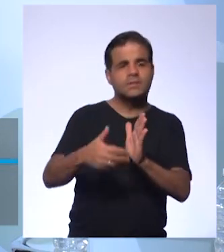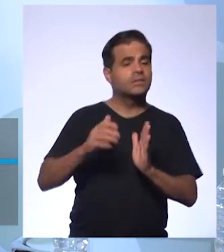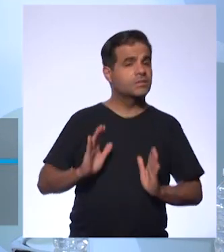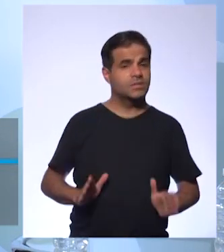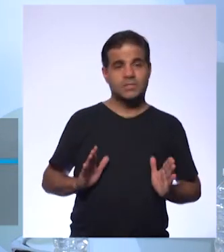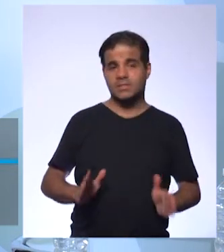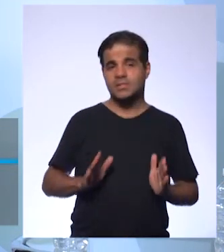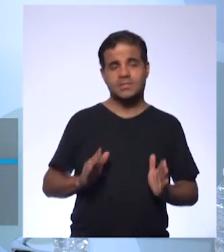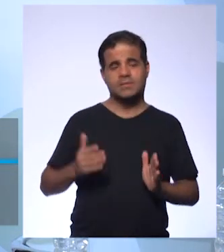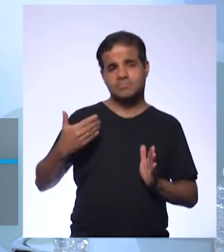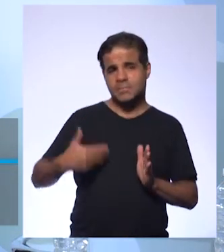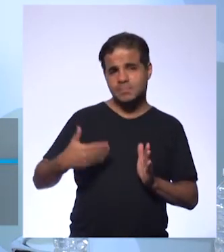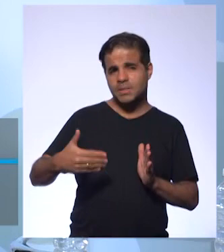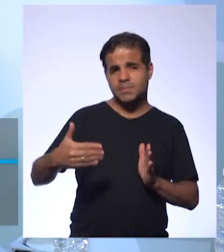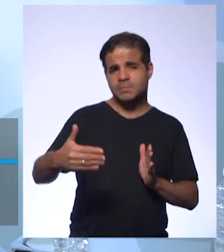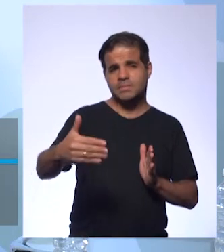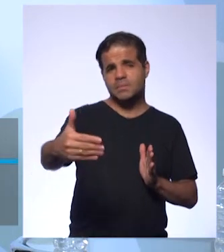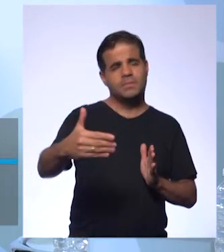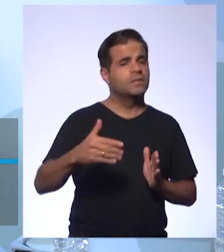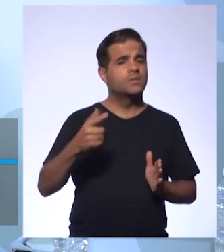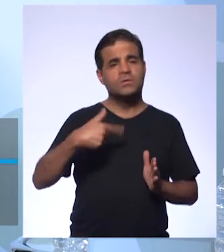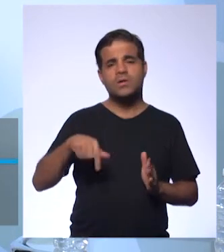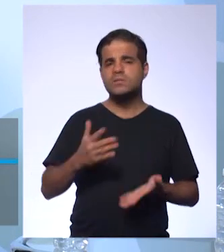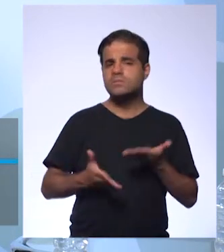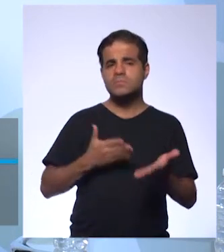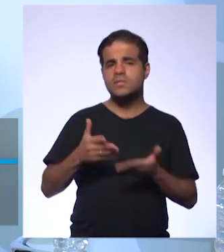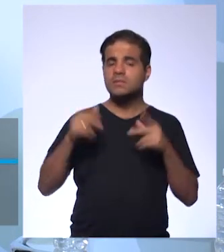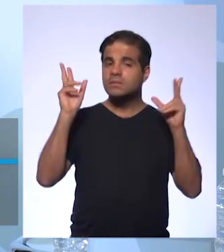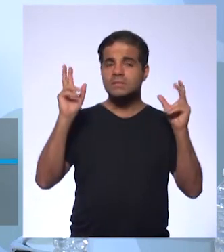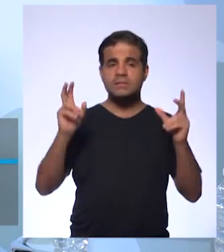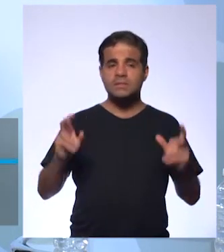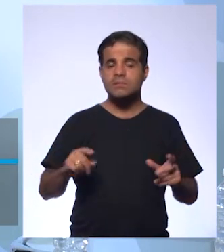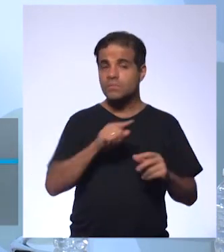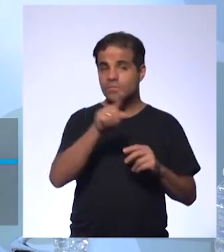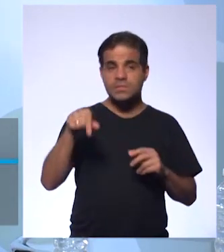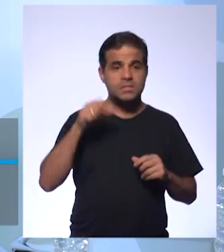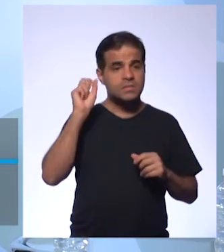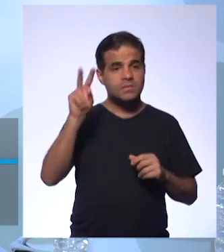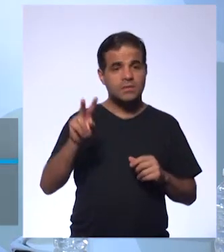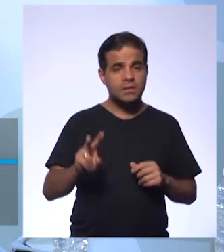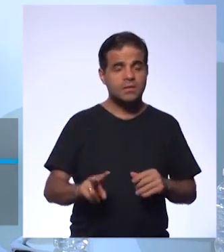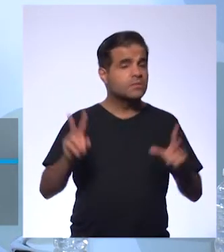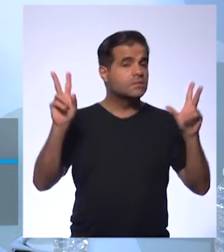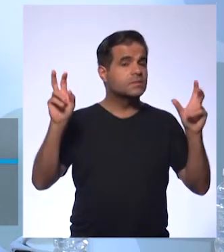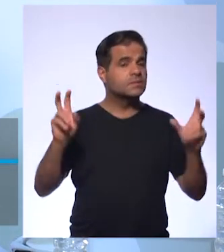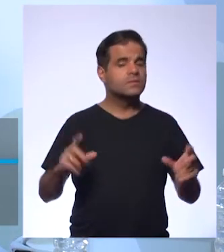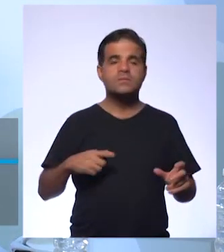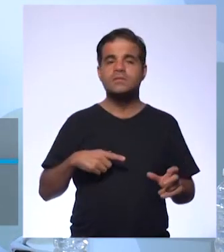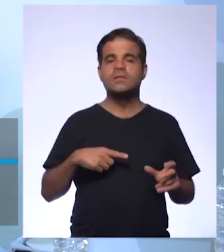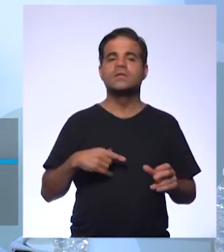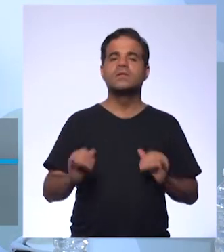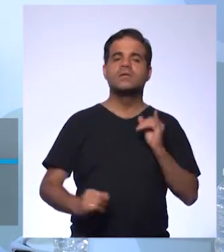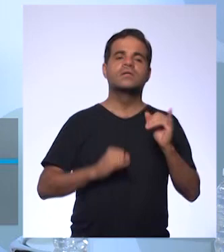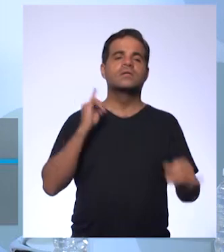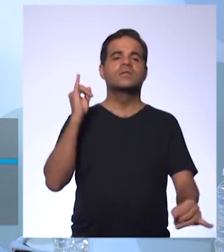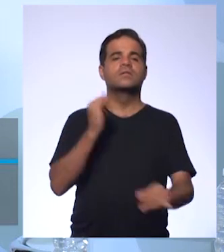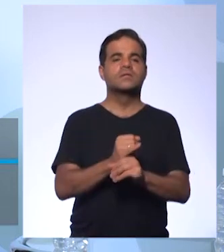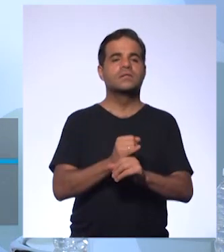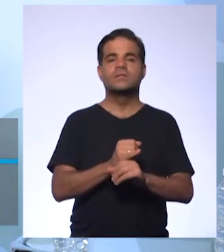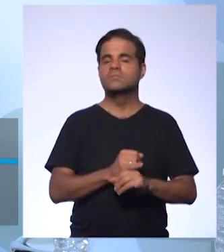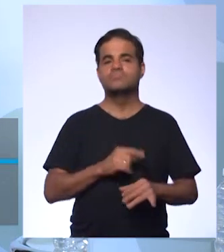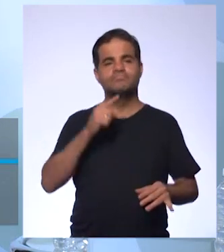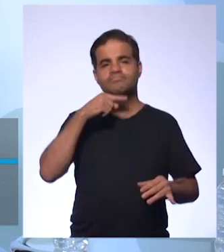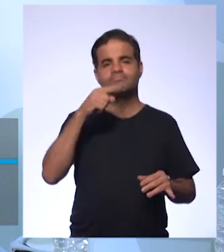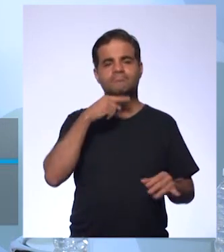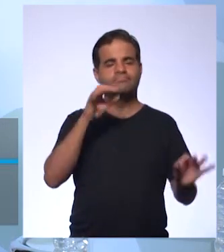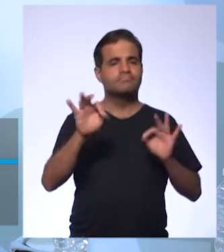agora, outra sequência sobre resenha. Nós estamos tratando os temas, então vocês viram que a questão de ter internet não